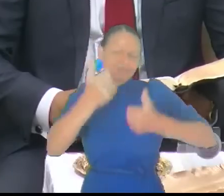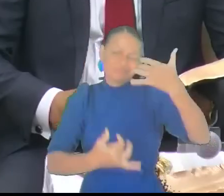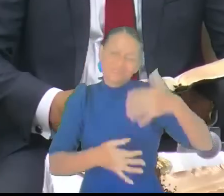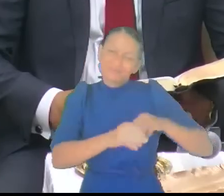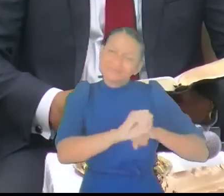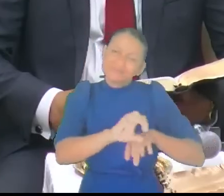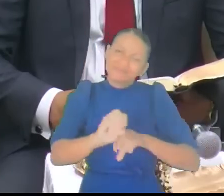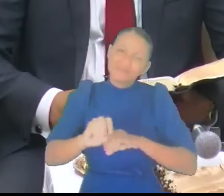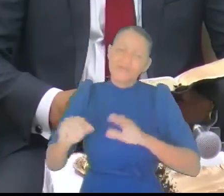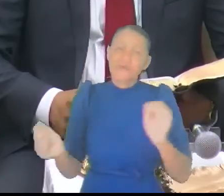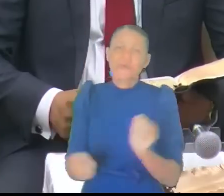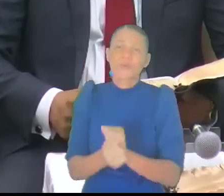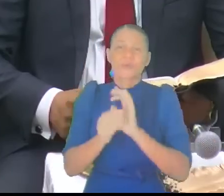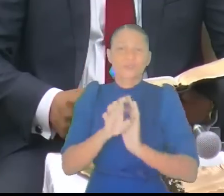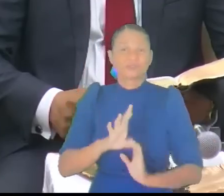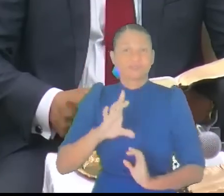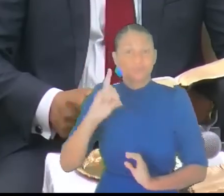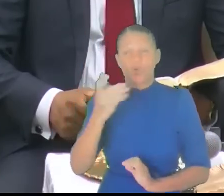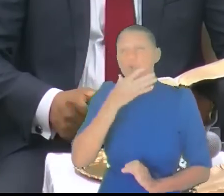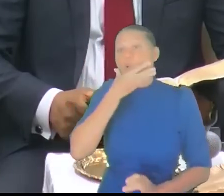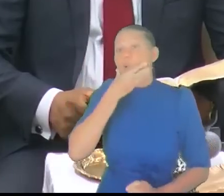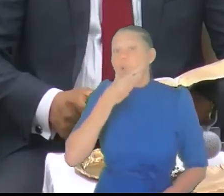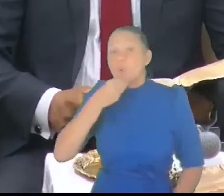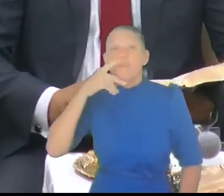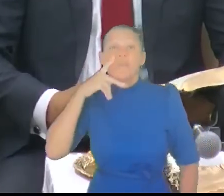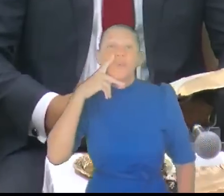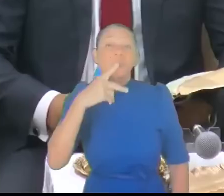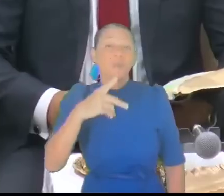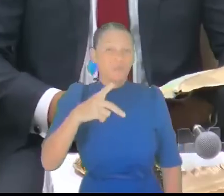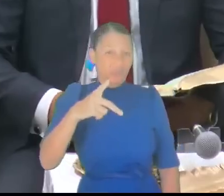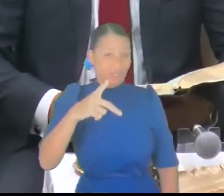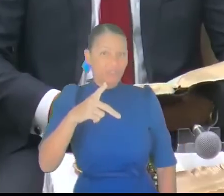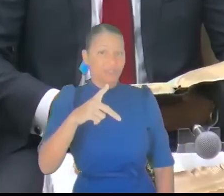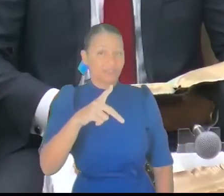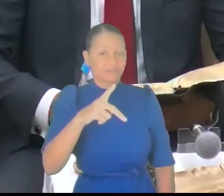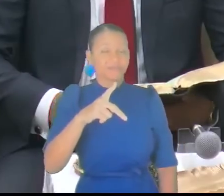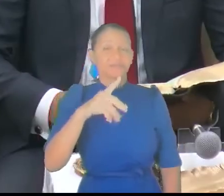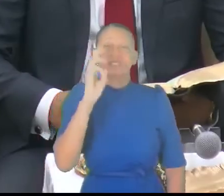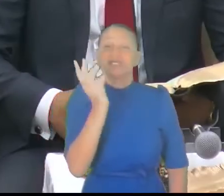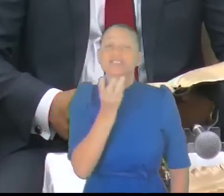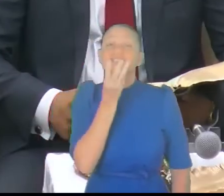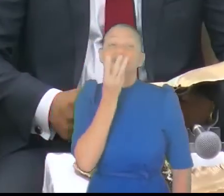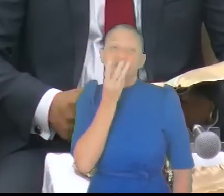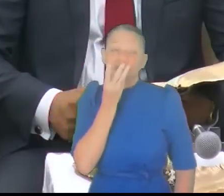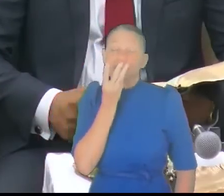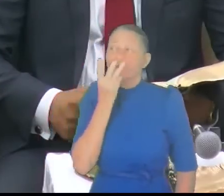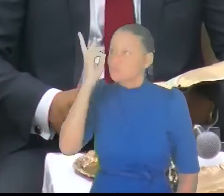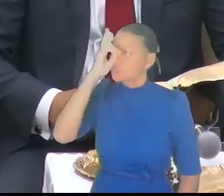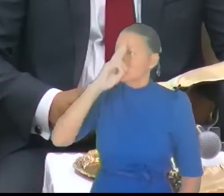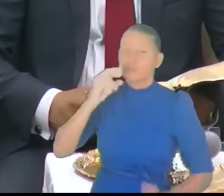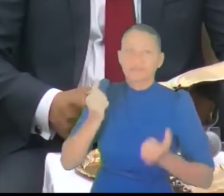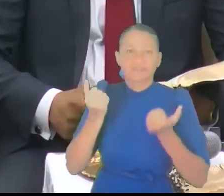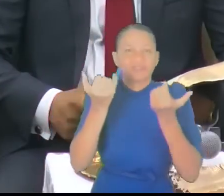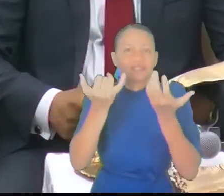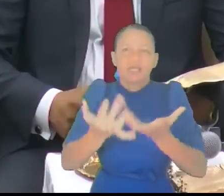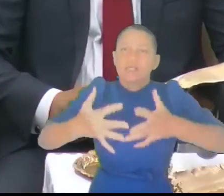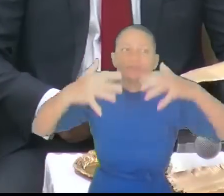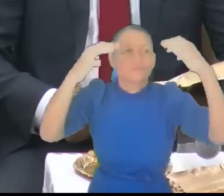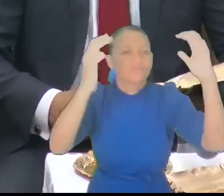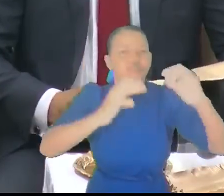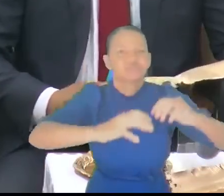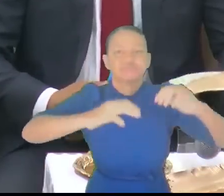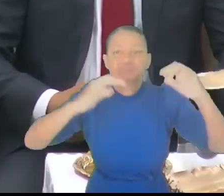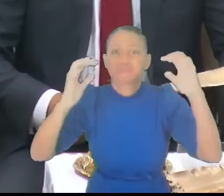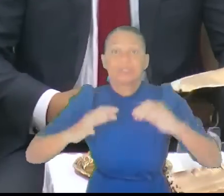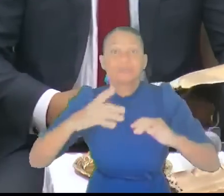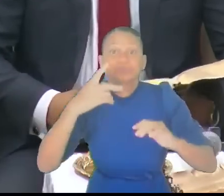Glória a Deus. O profeta Isaías disse: e o Senhor te dará chuva sobre a